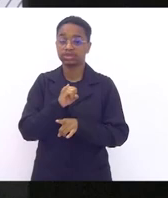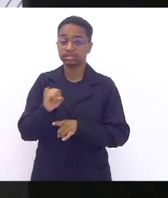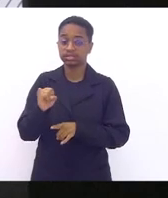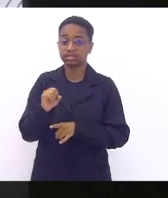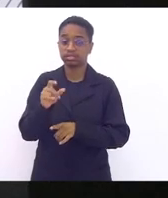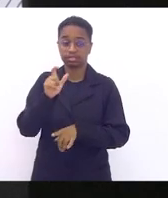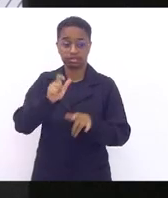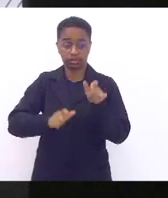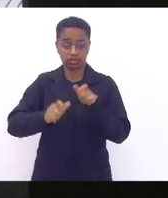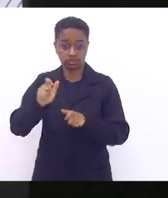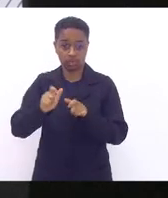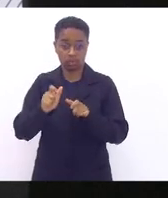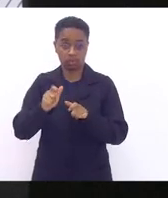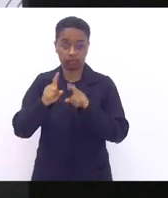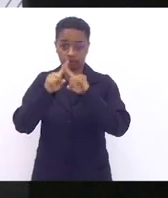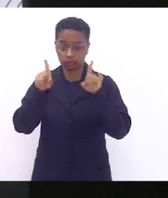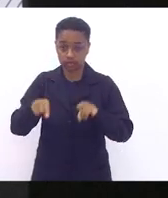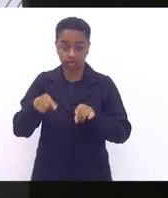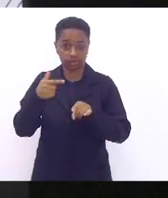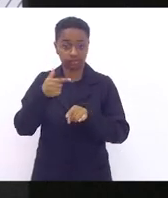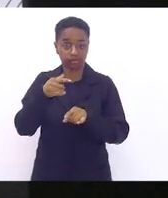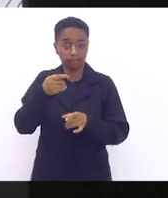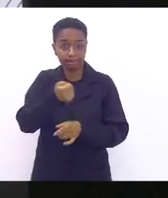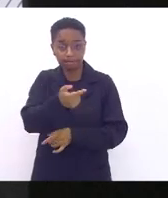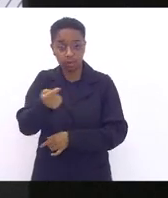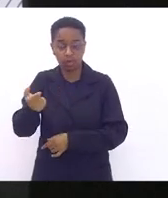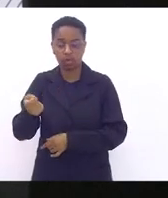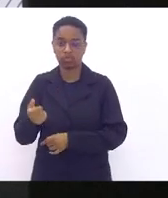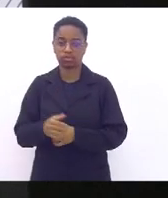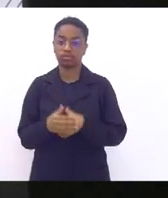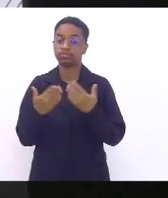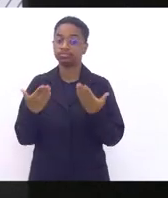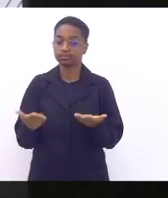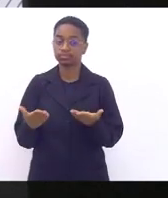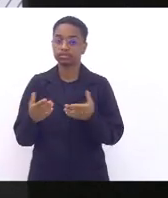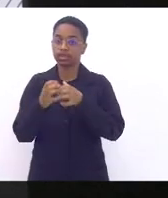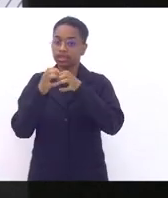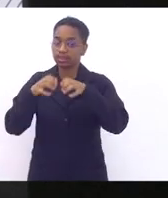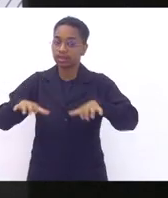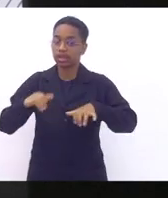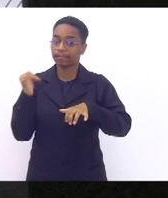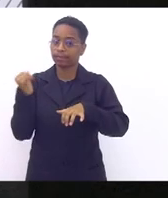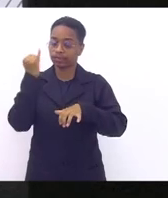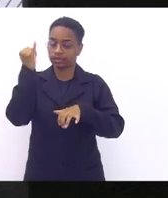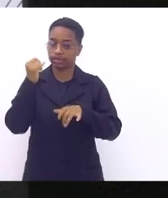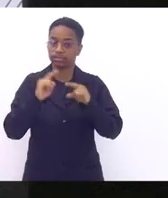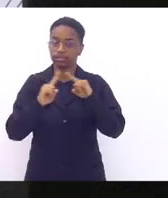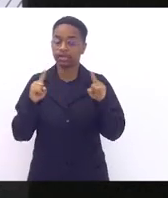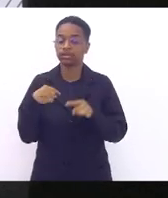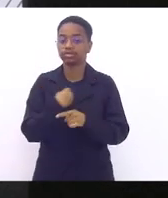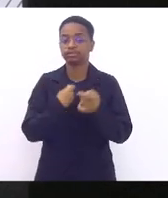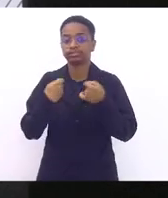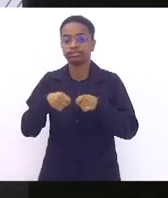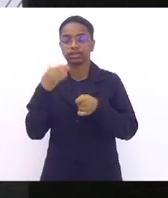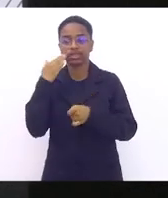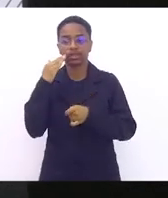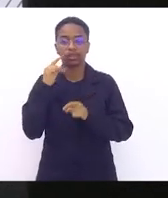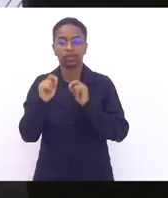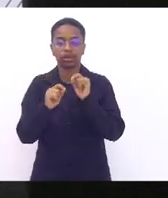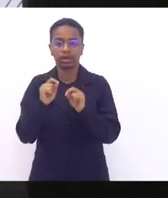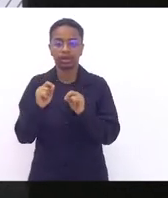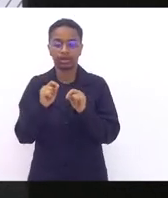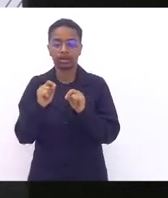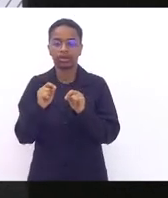do laboratório é insuficiente. Né? Então, a descentralização, é importante a gente entender que ela